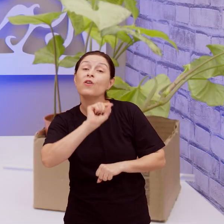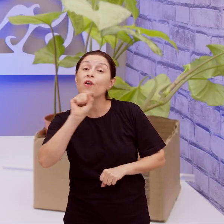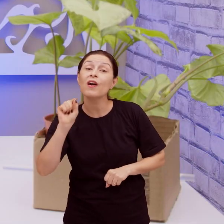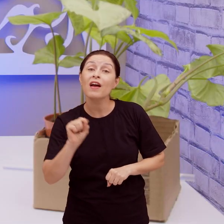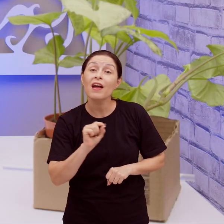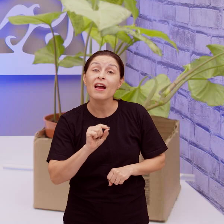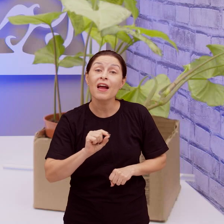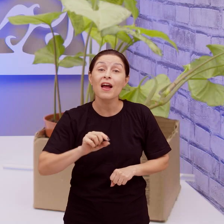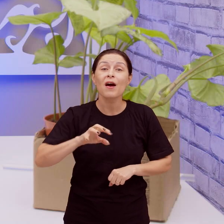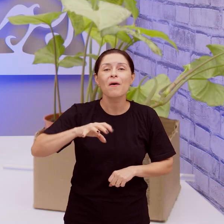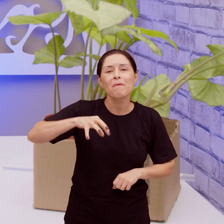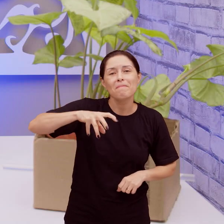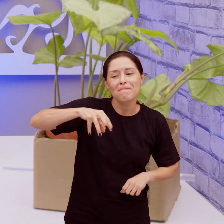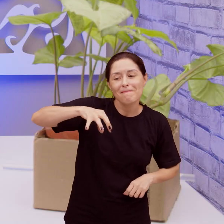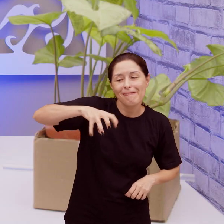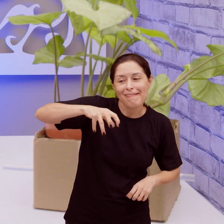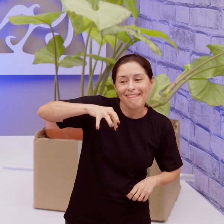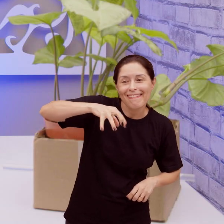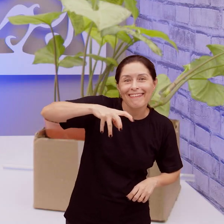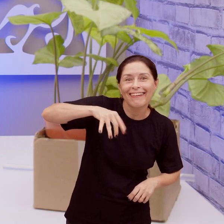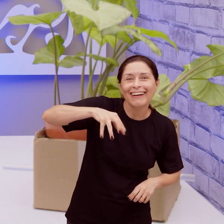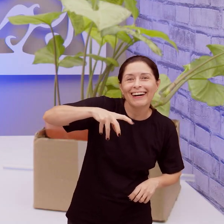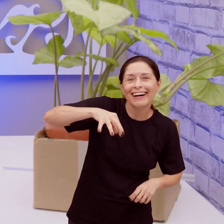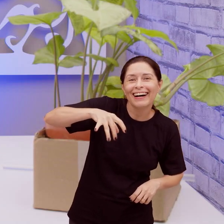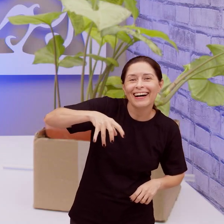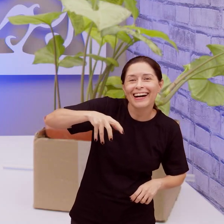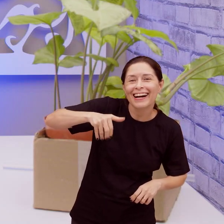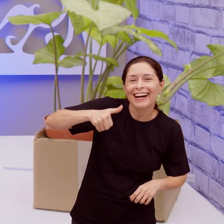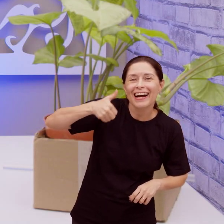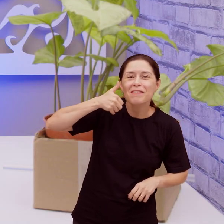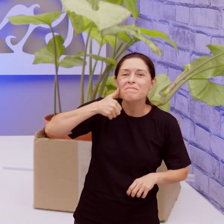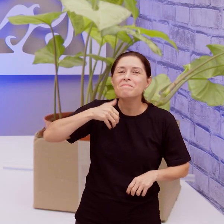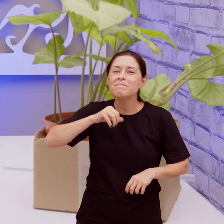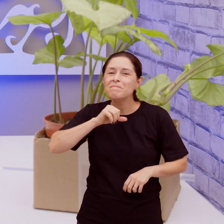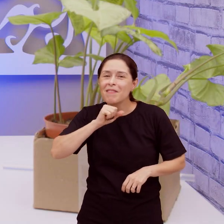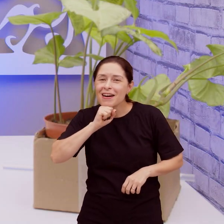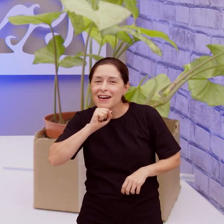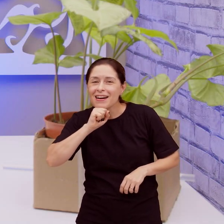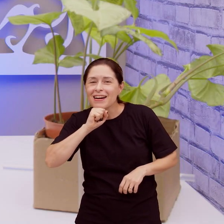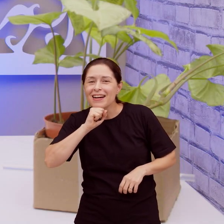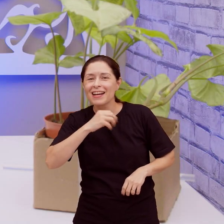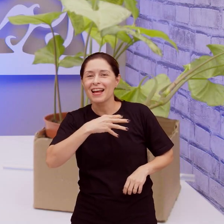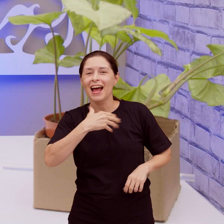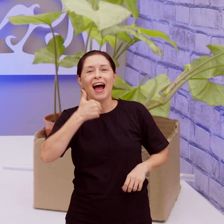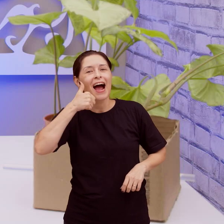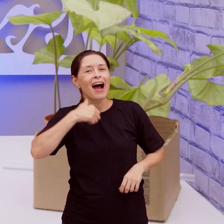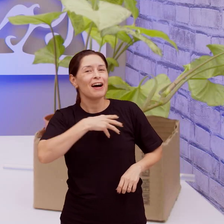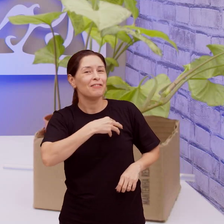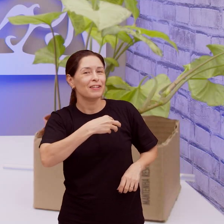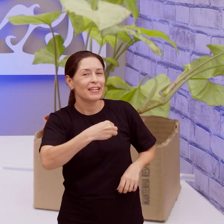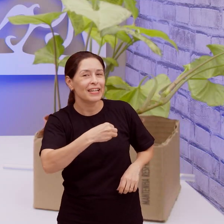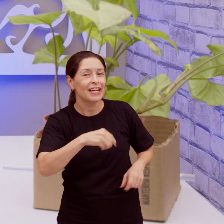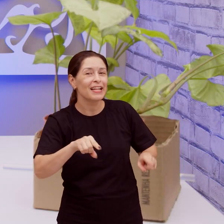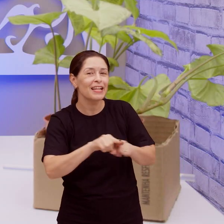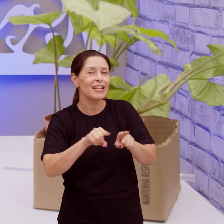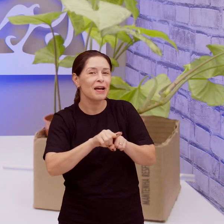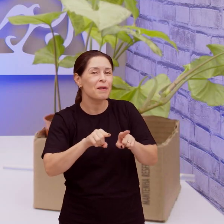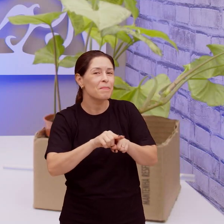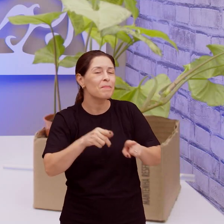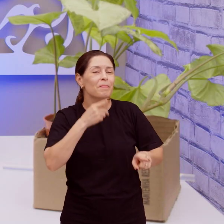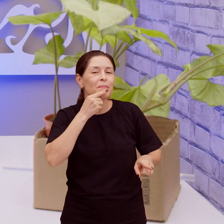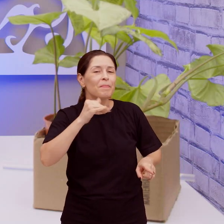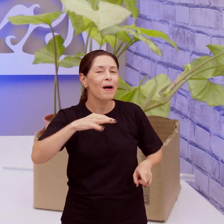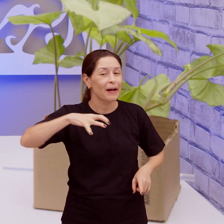Essa daqui é a filhinha. E a gente pode fazer o papai com essa garrafa PET.